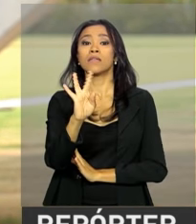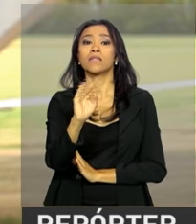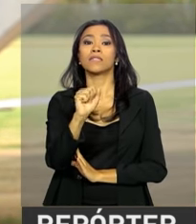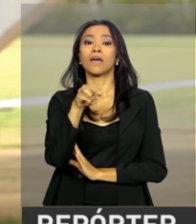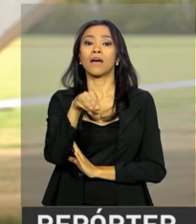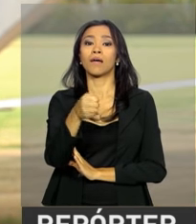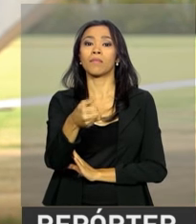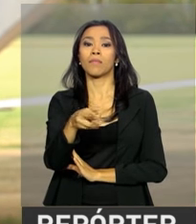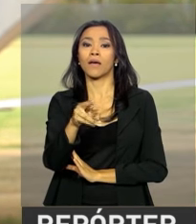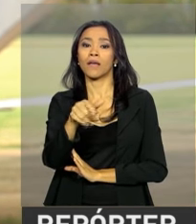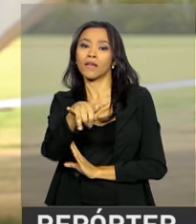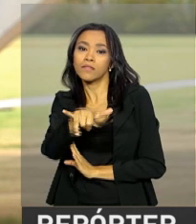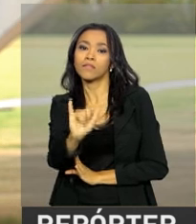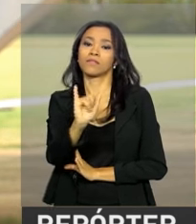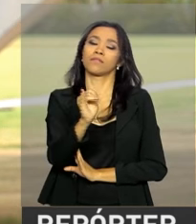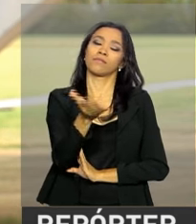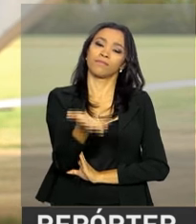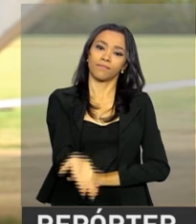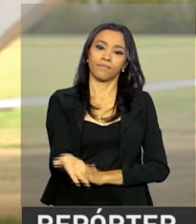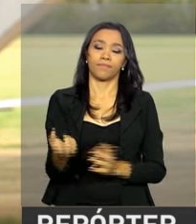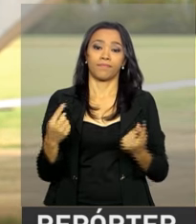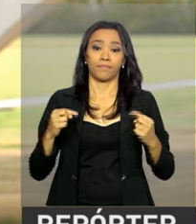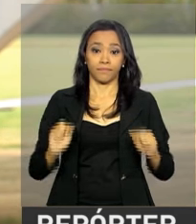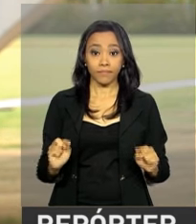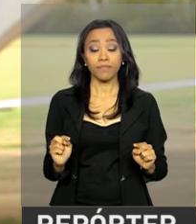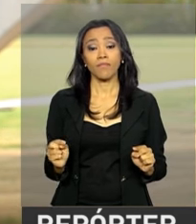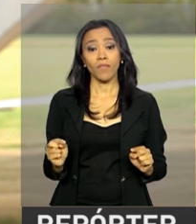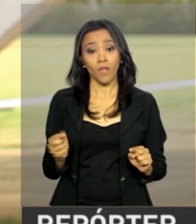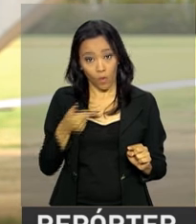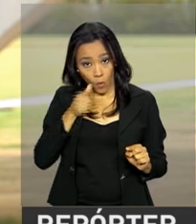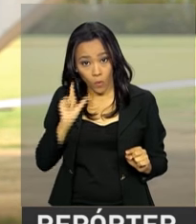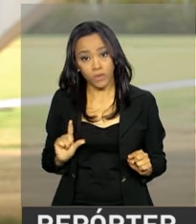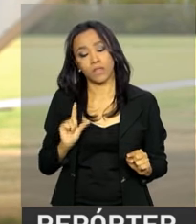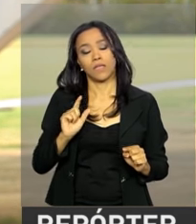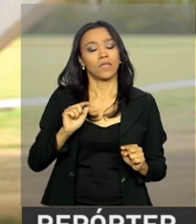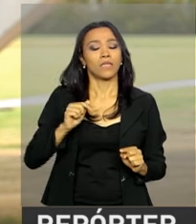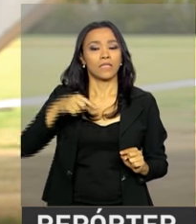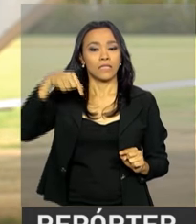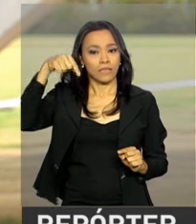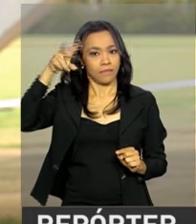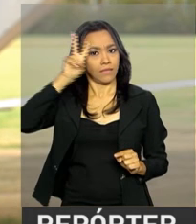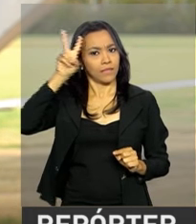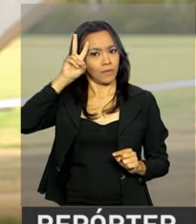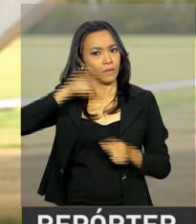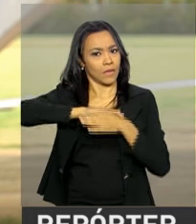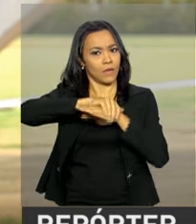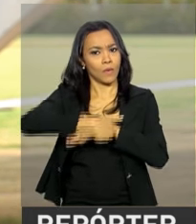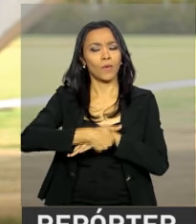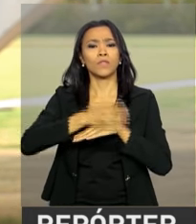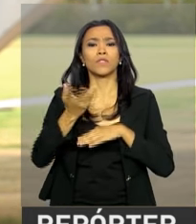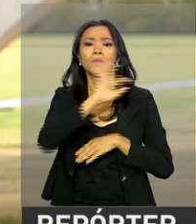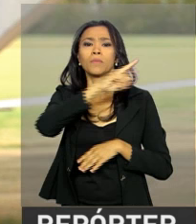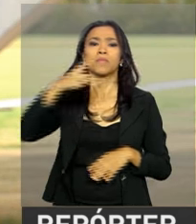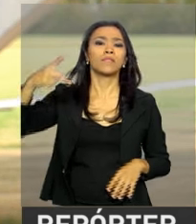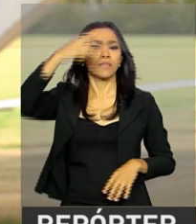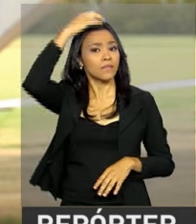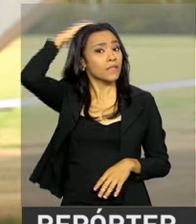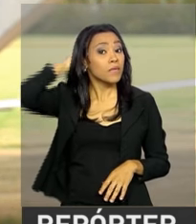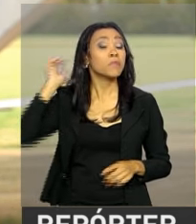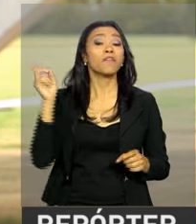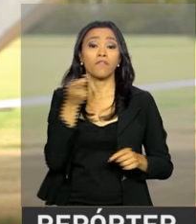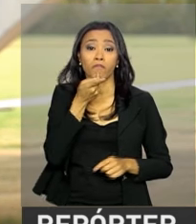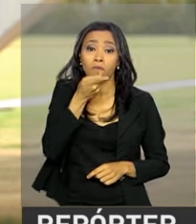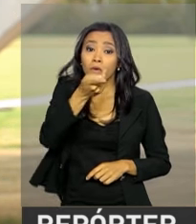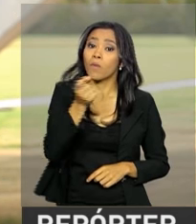das Relações Exteriores. Bom, já ontem, nesta segunda-feira à noite, o presidente Michel Temer